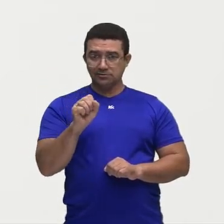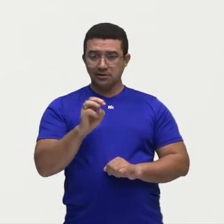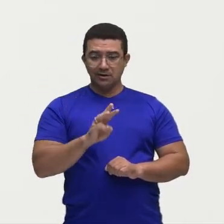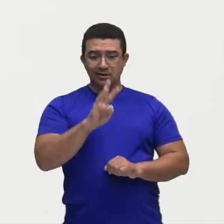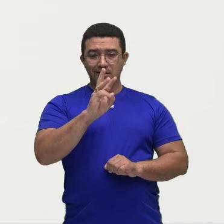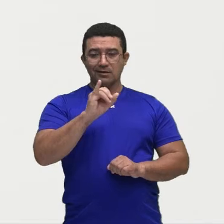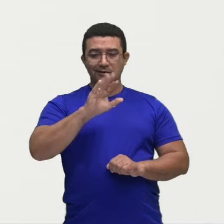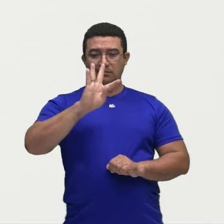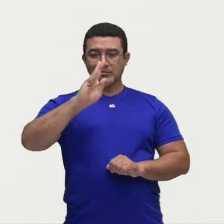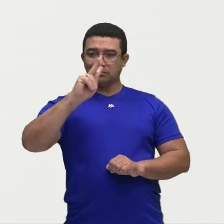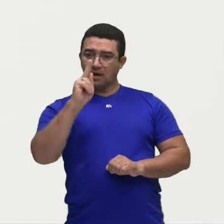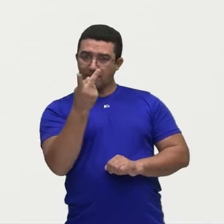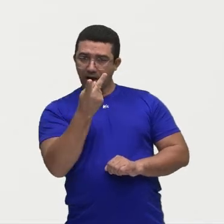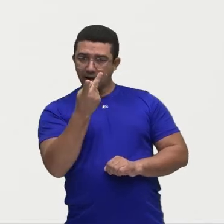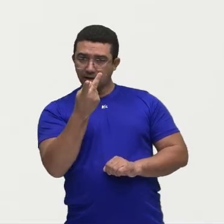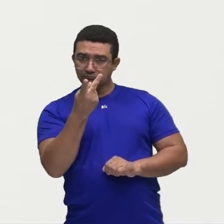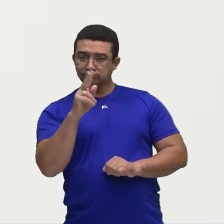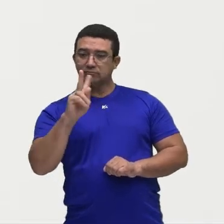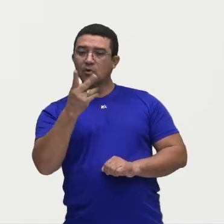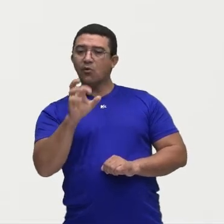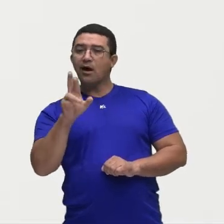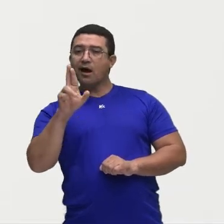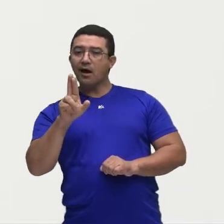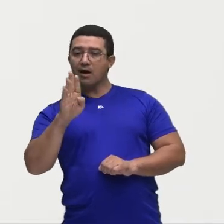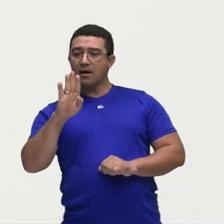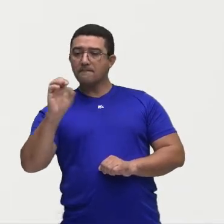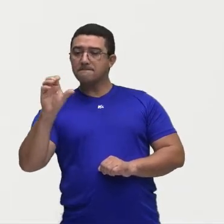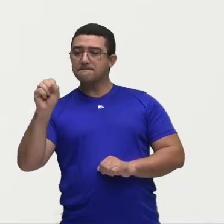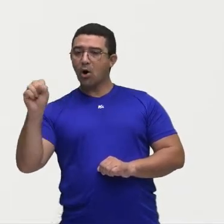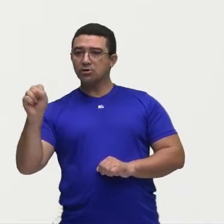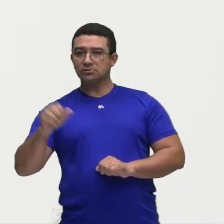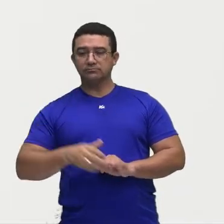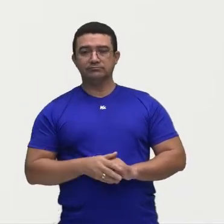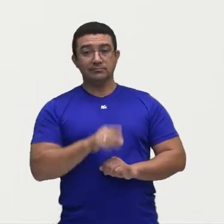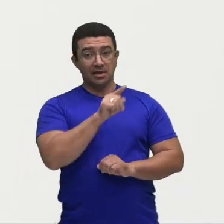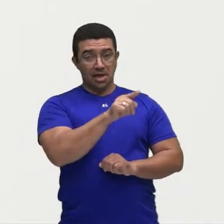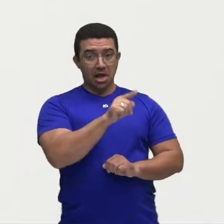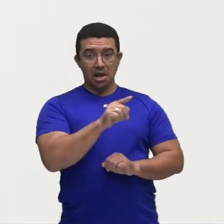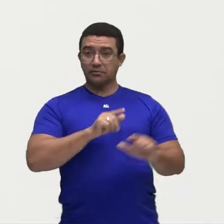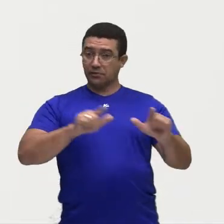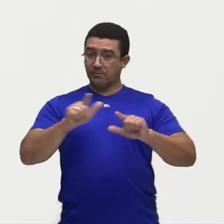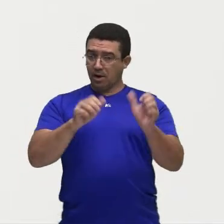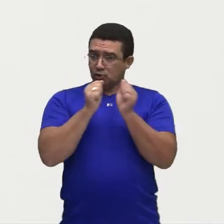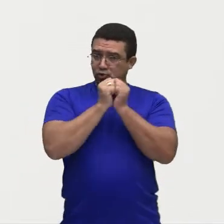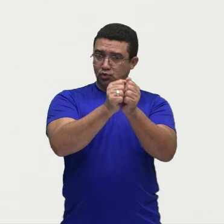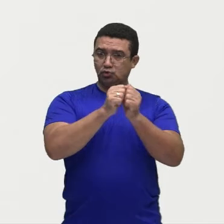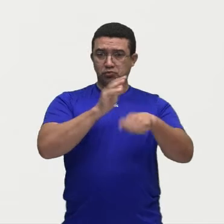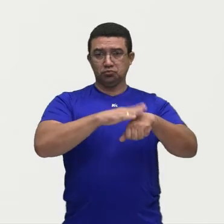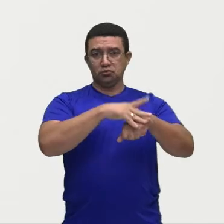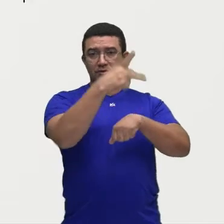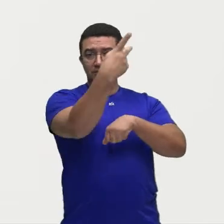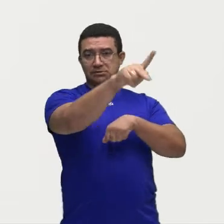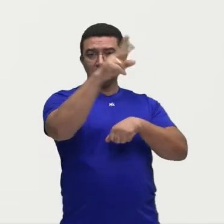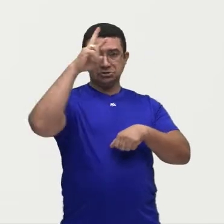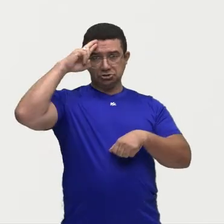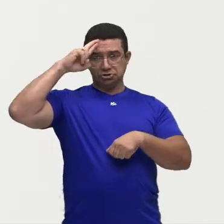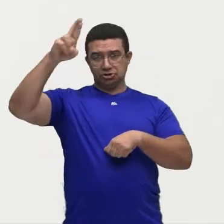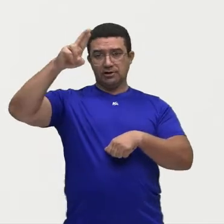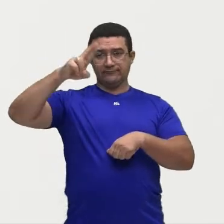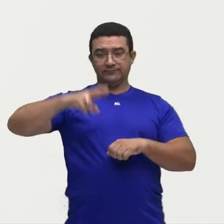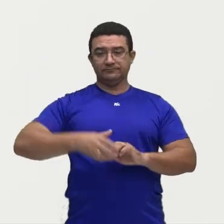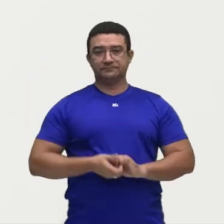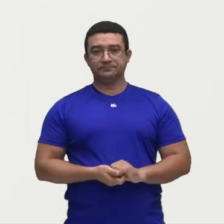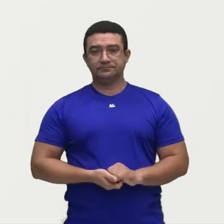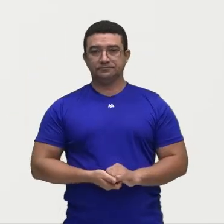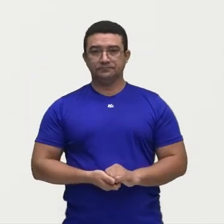com, with her boss, com o chefe dela. Acompanha aqui comigo, olha só, gente,